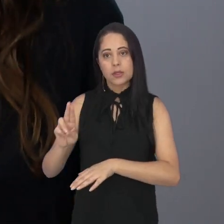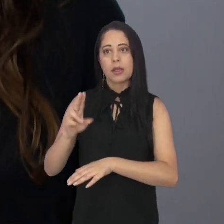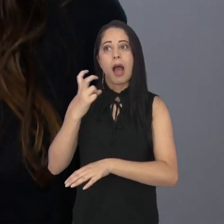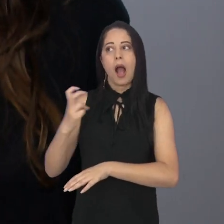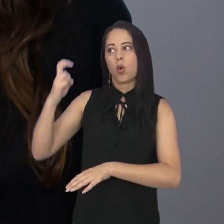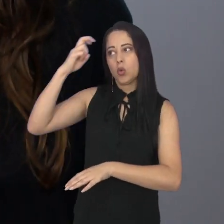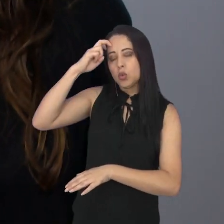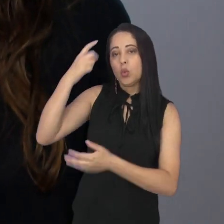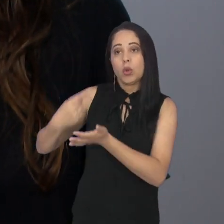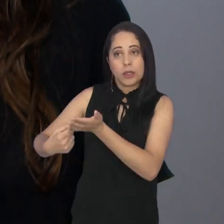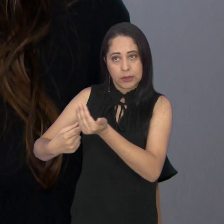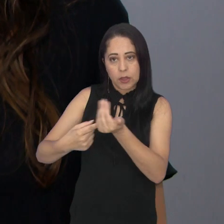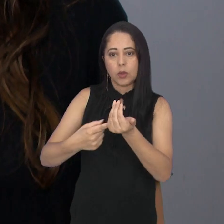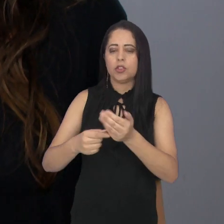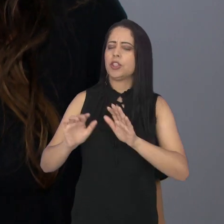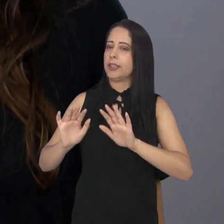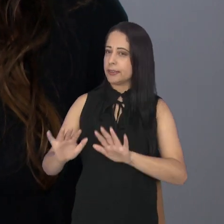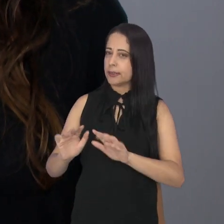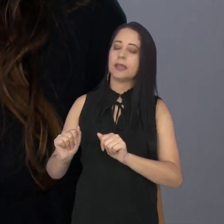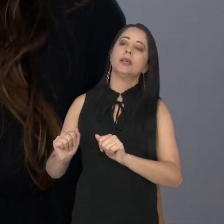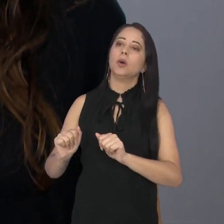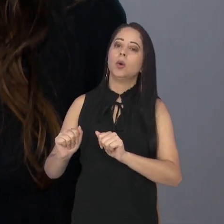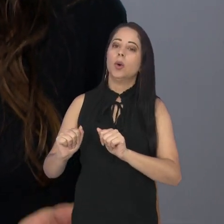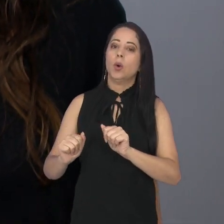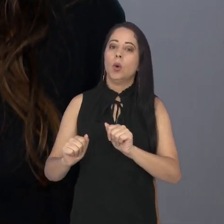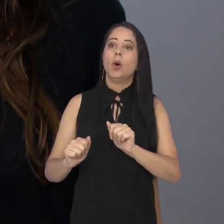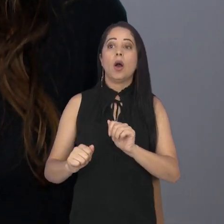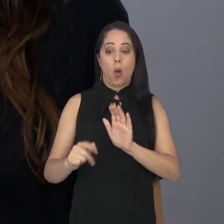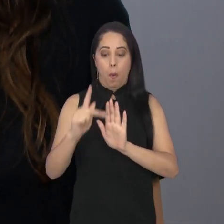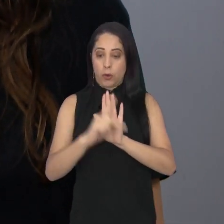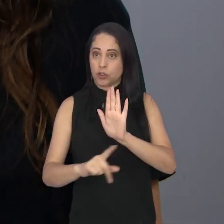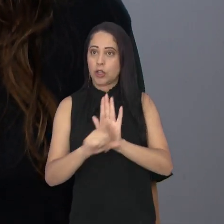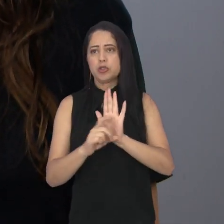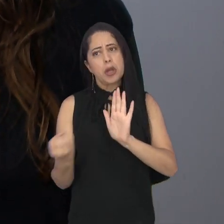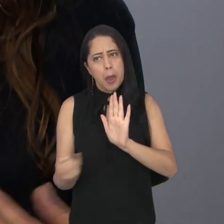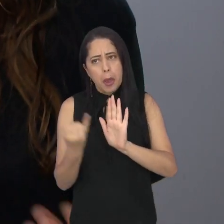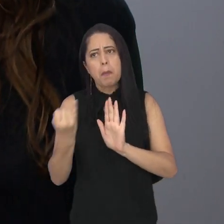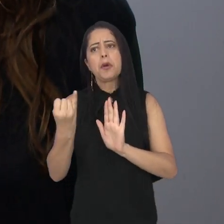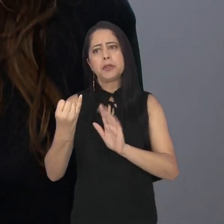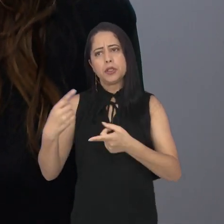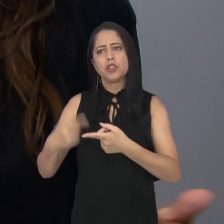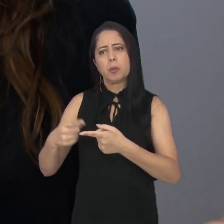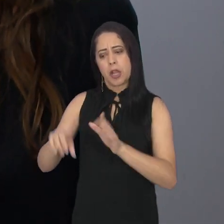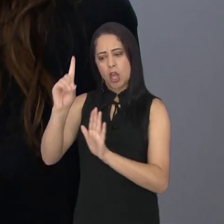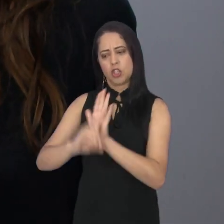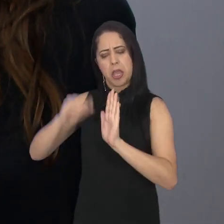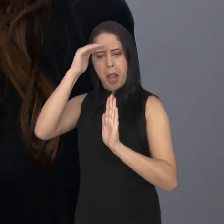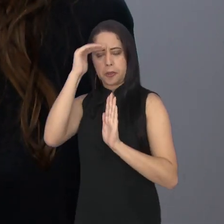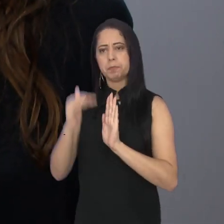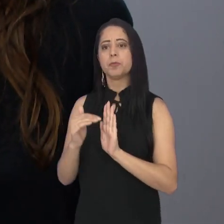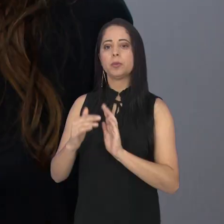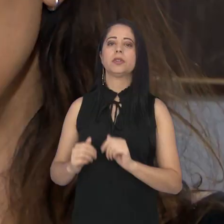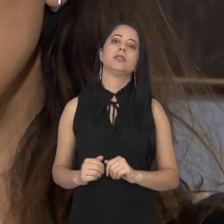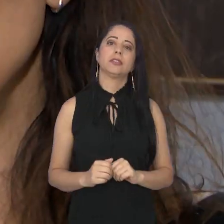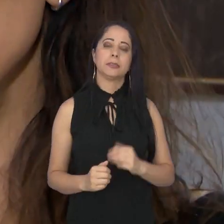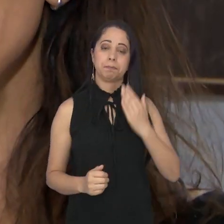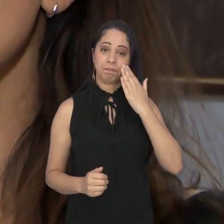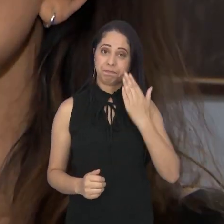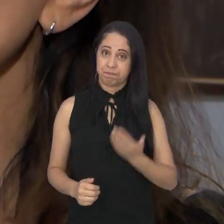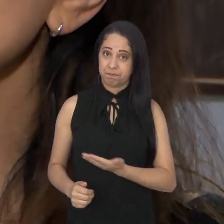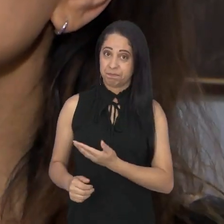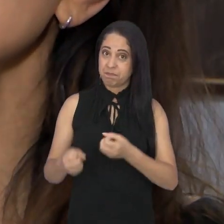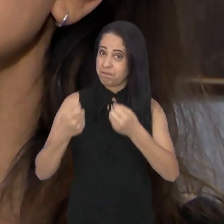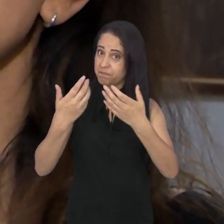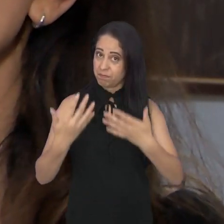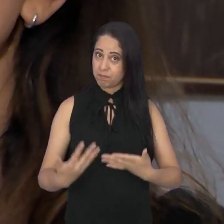na tecnologia, na cultura e nas mídias. Então, nesse sentido, é muito importante porque se cumpre um direito. A mestre